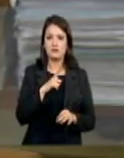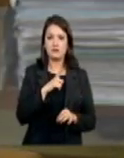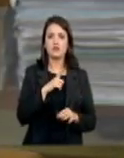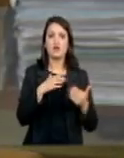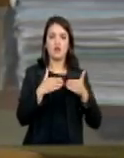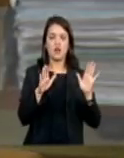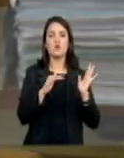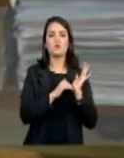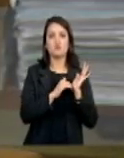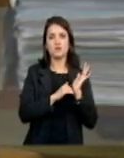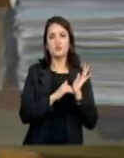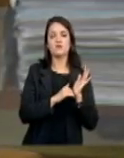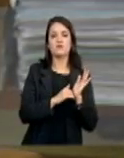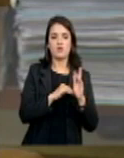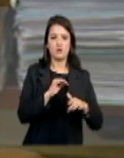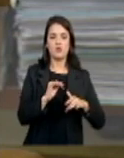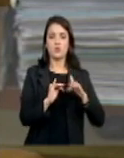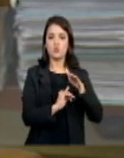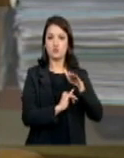financeiras